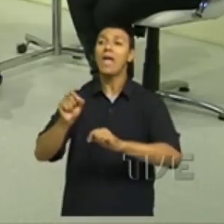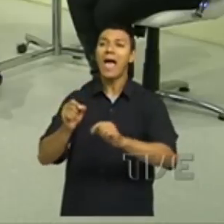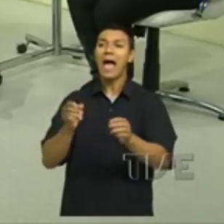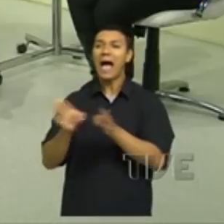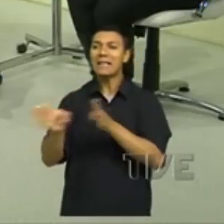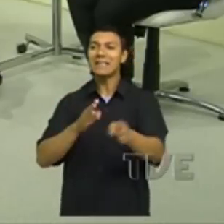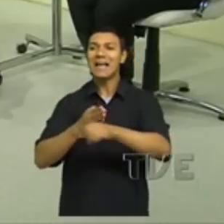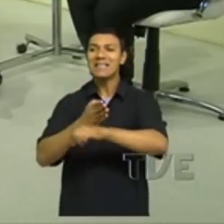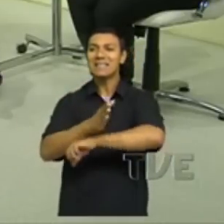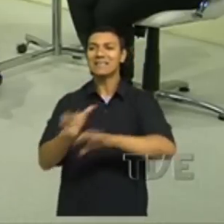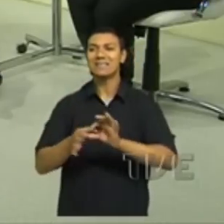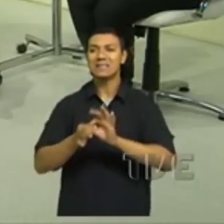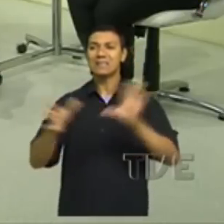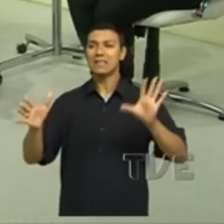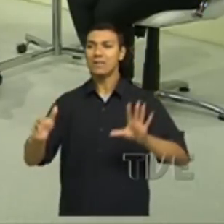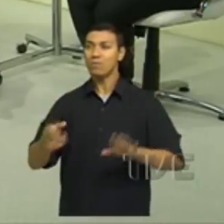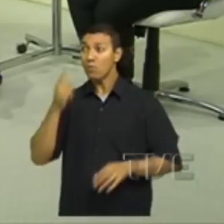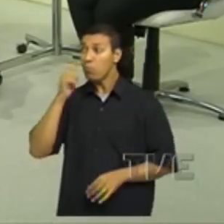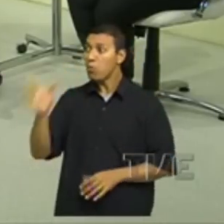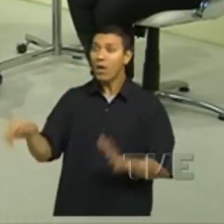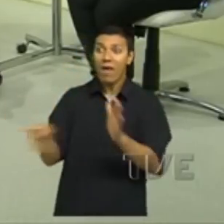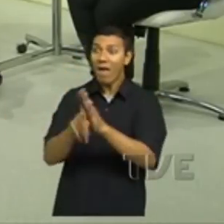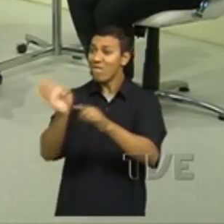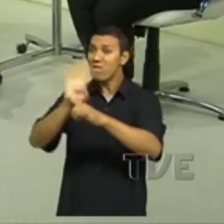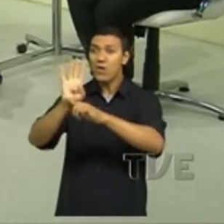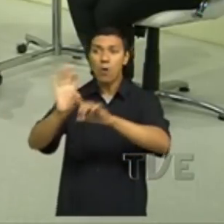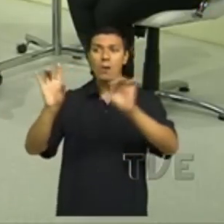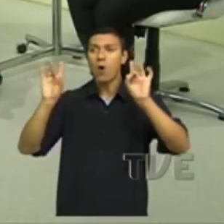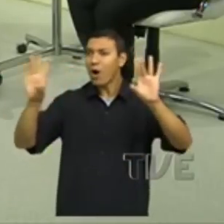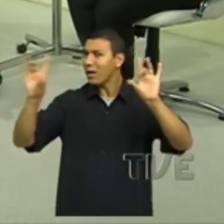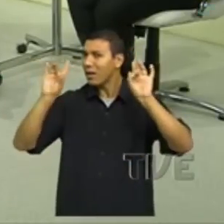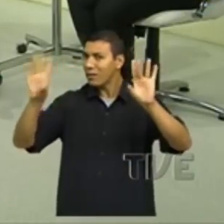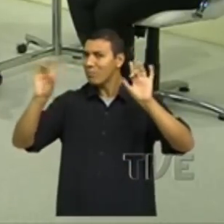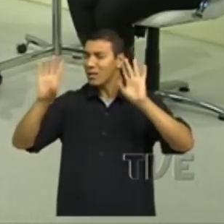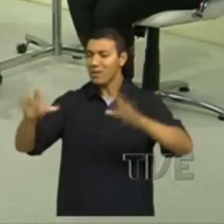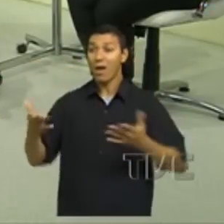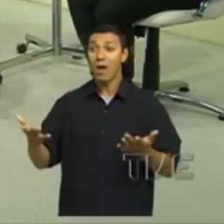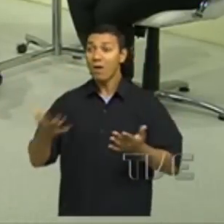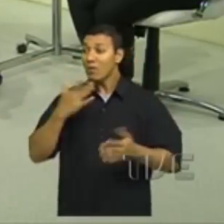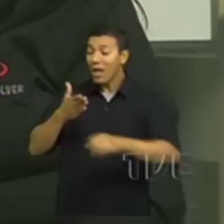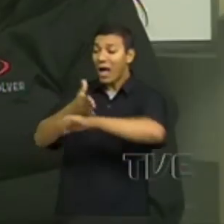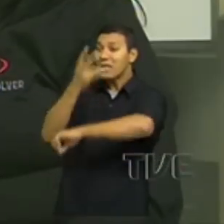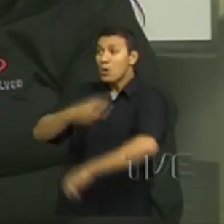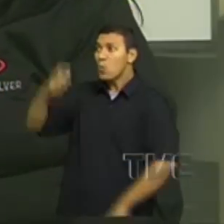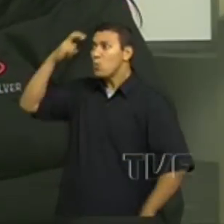cinema. Como vocês veem a importância disso para a área da educação e do acesso à cultura?